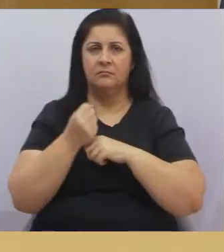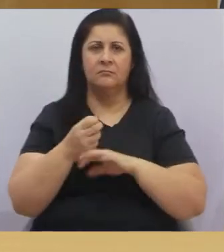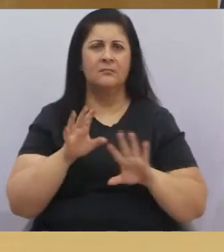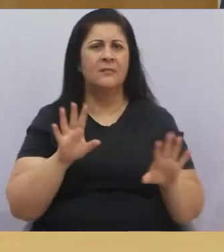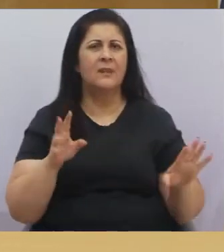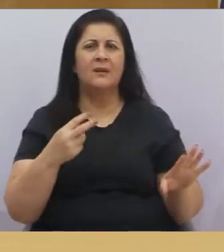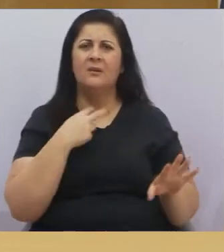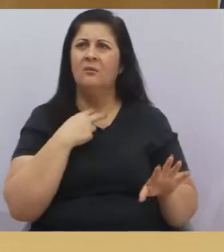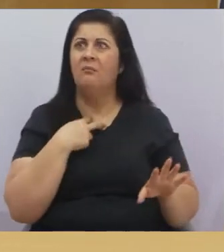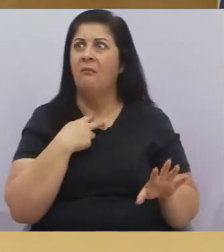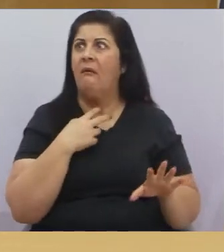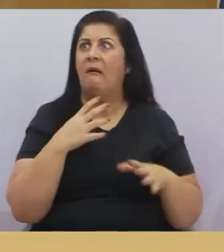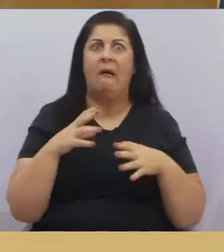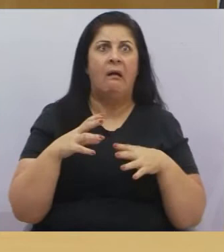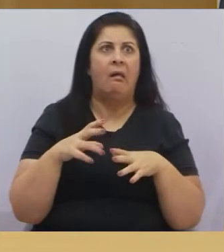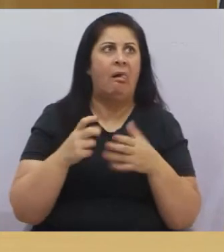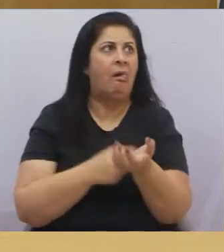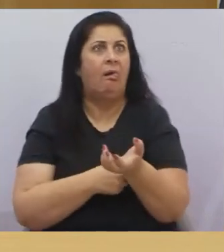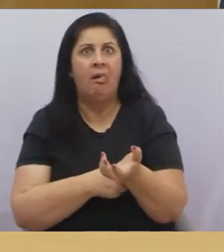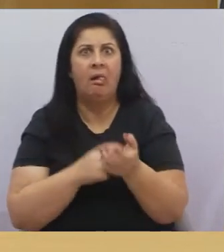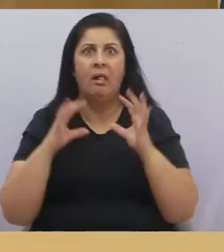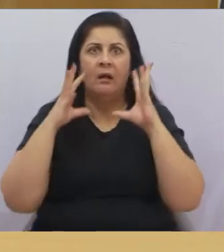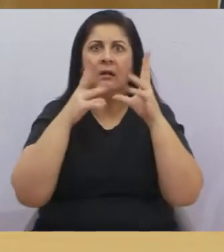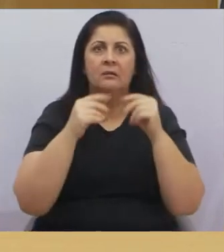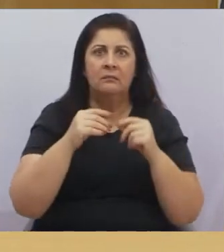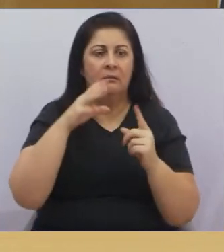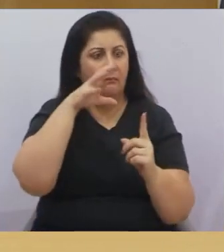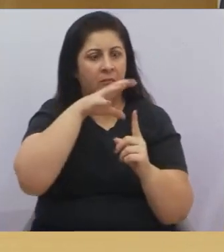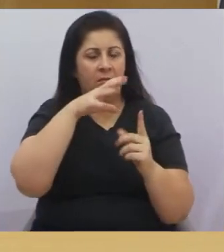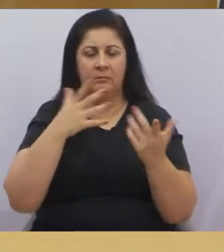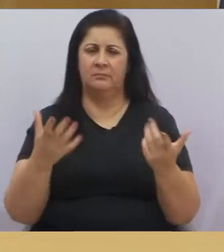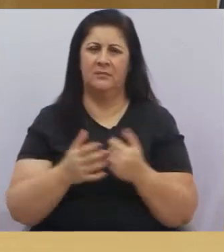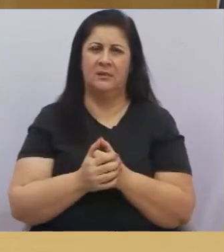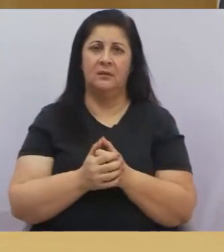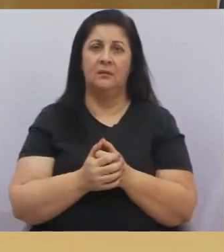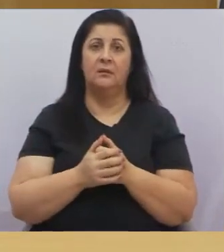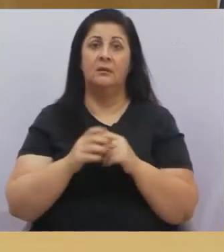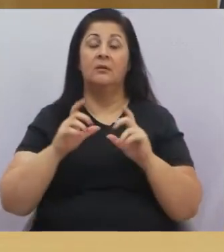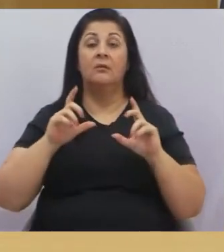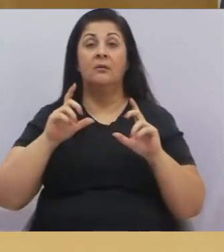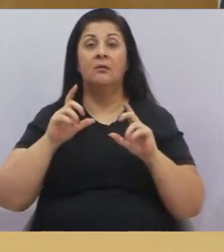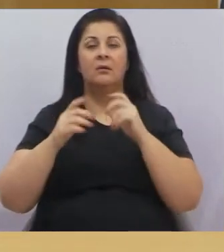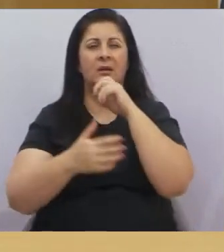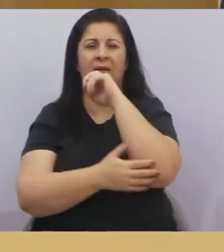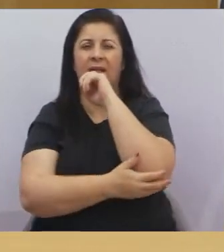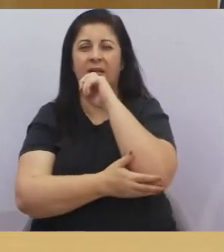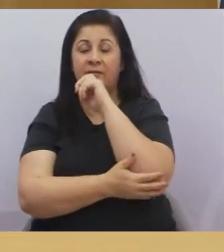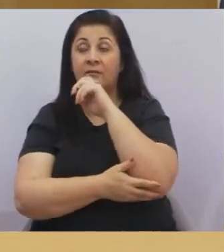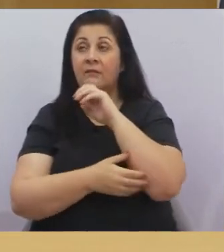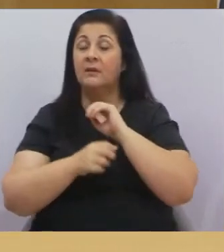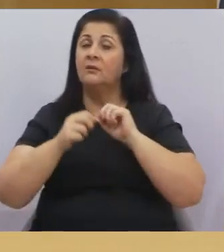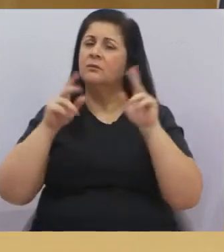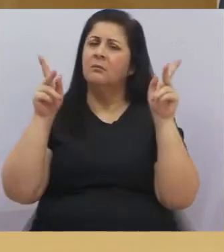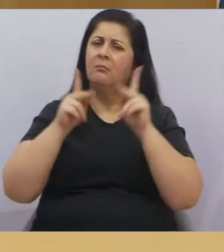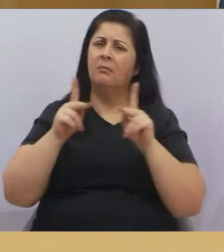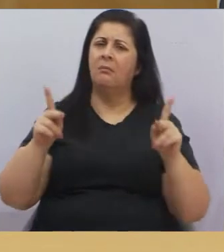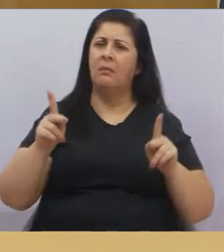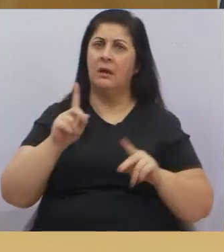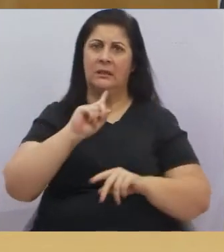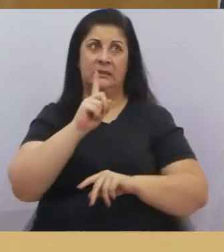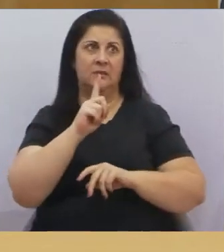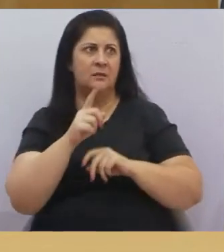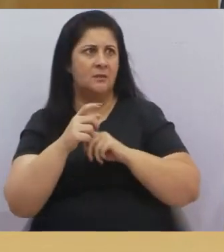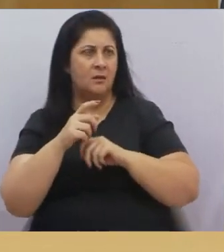coisa doente, né, nesse sentido. Inveja branca quer dizer uma inveja de luz, não tem nada a ver com racismo, não tem nada a ver com a